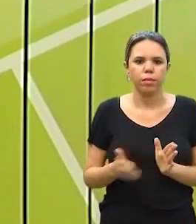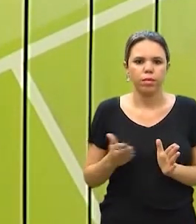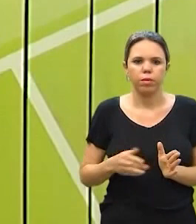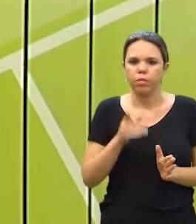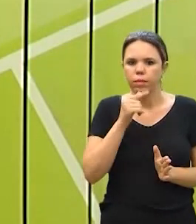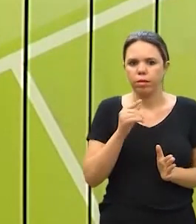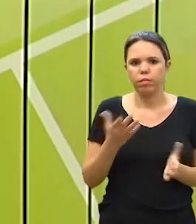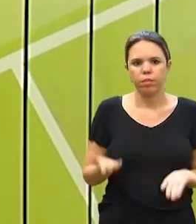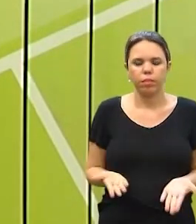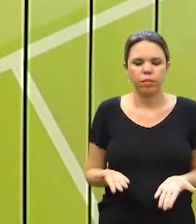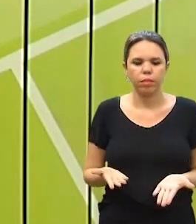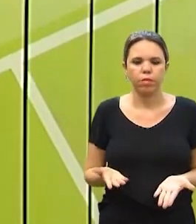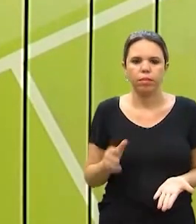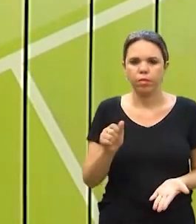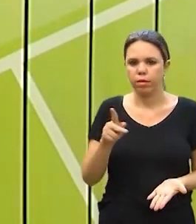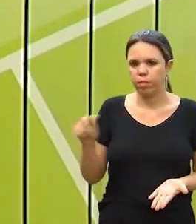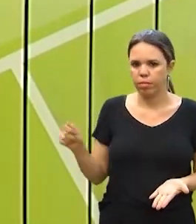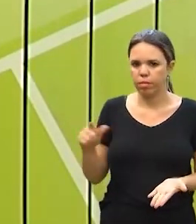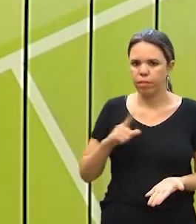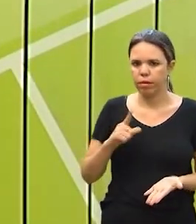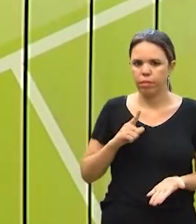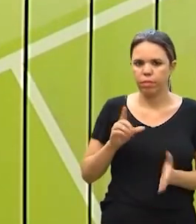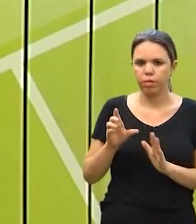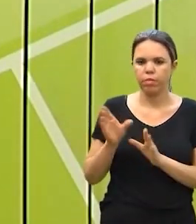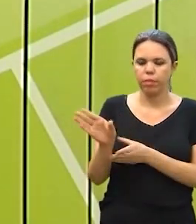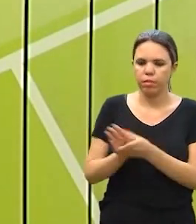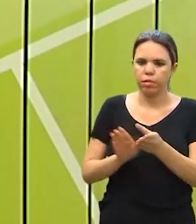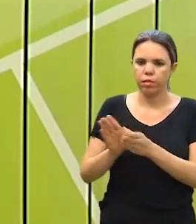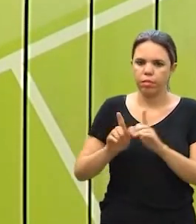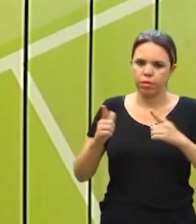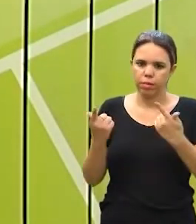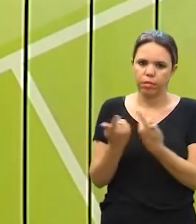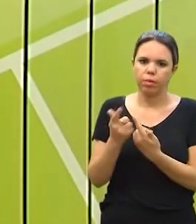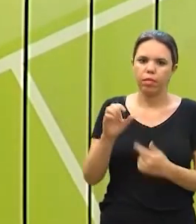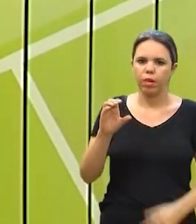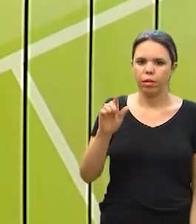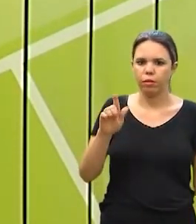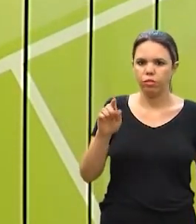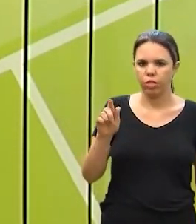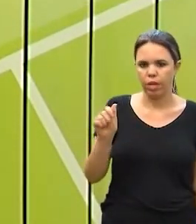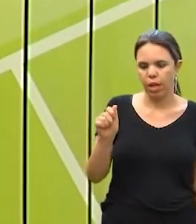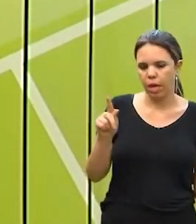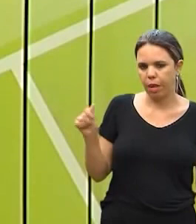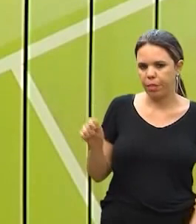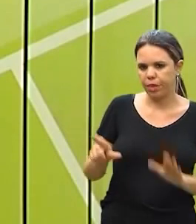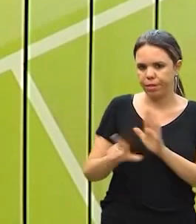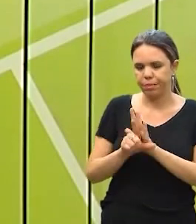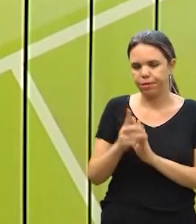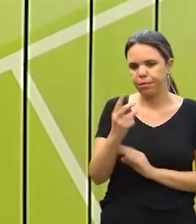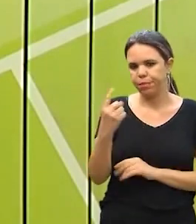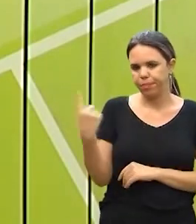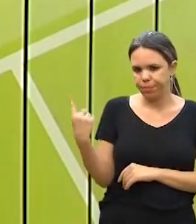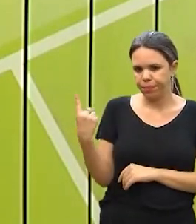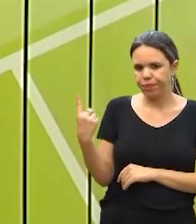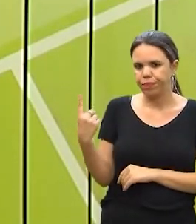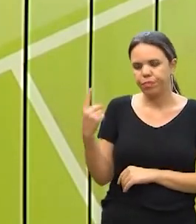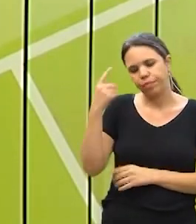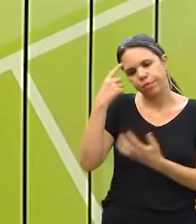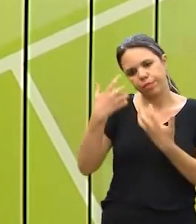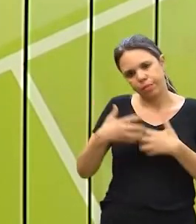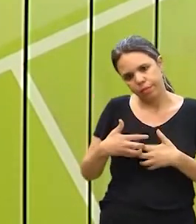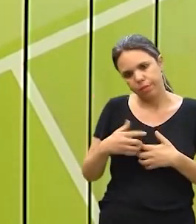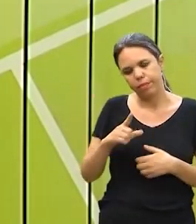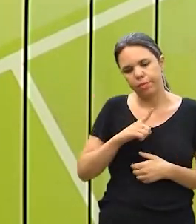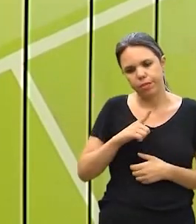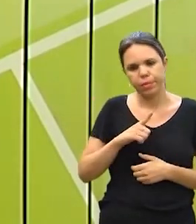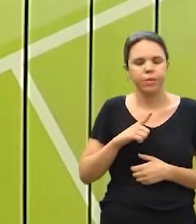de água. E a APA tem à frente um conselho gestor, o CONGEAPA, que é criado por uma lei de 2001 e foi pensado